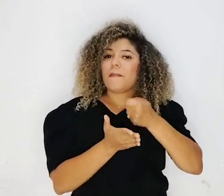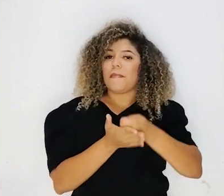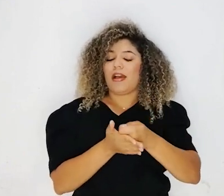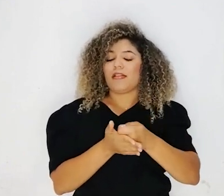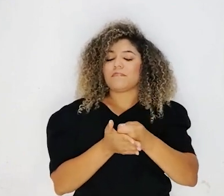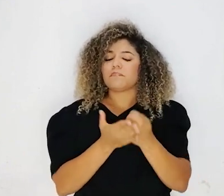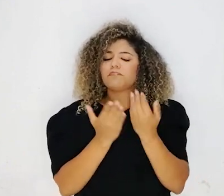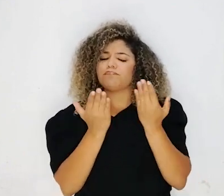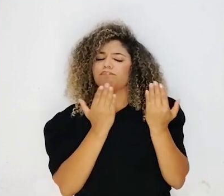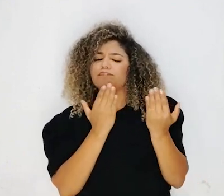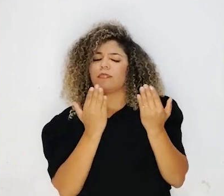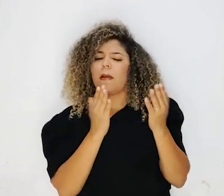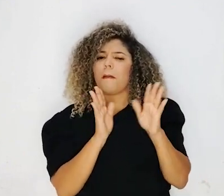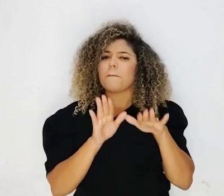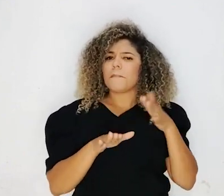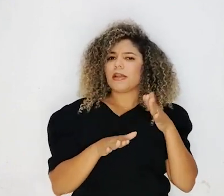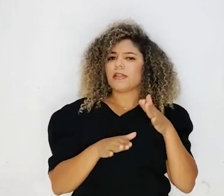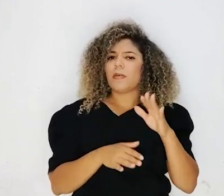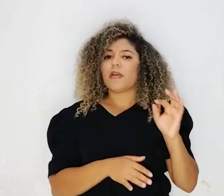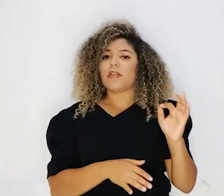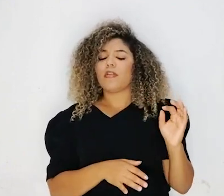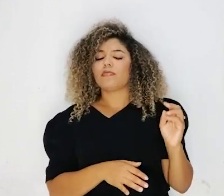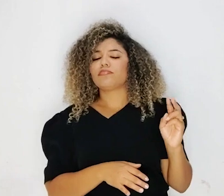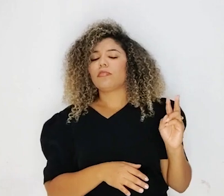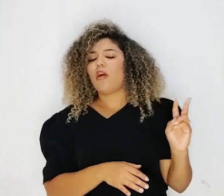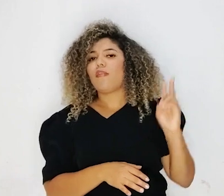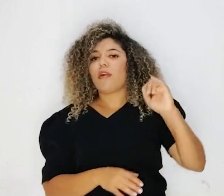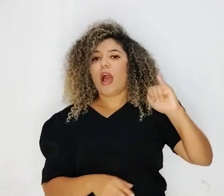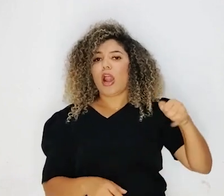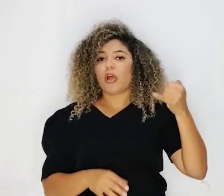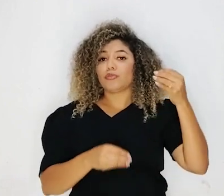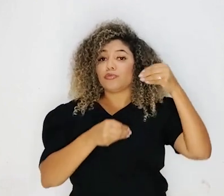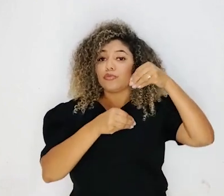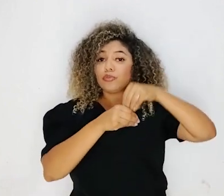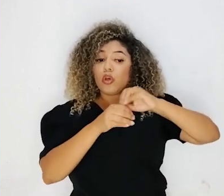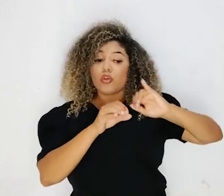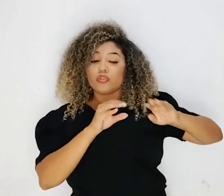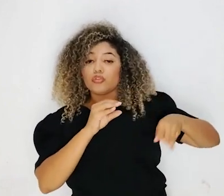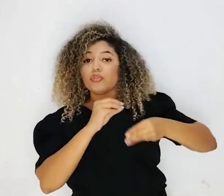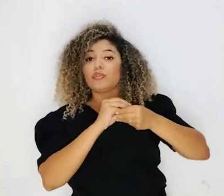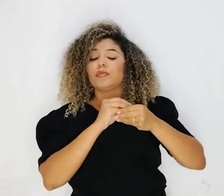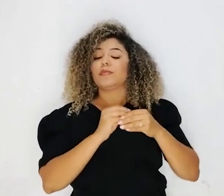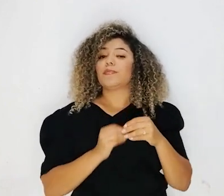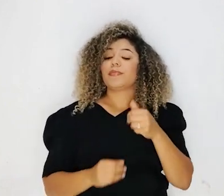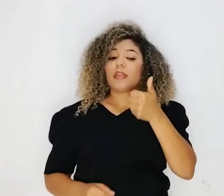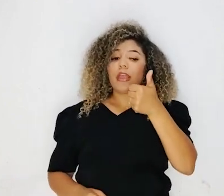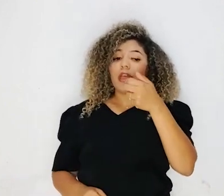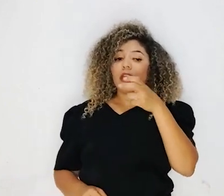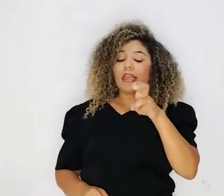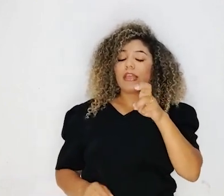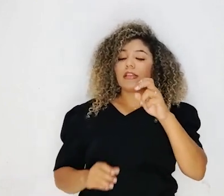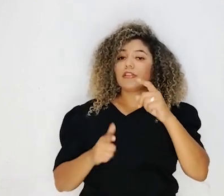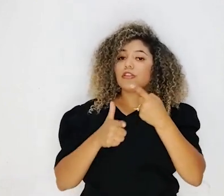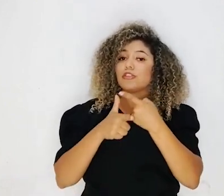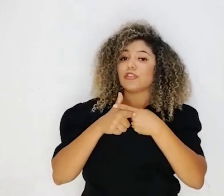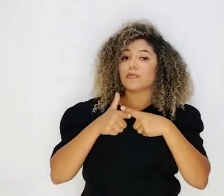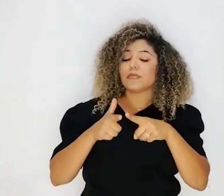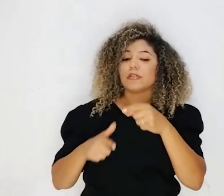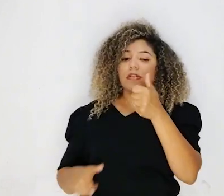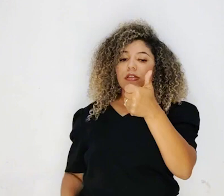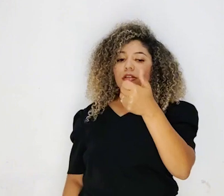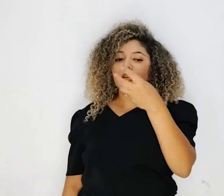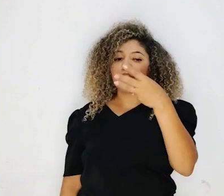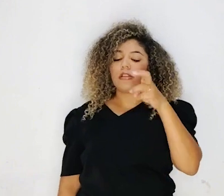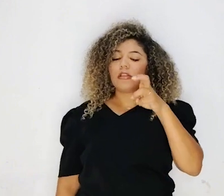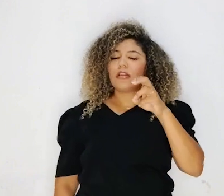ele vai dar para a gente, certo? O valor aí dos juros embutidos. Essa divisão, pessoal, 15 por 135, ele